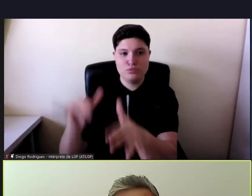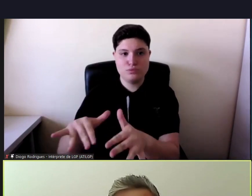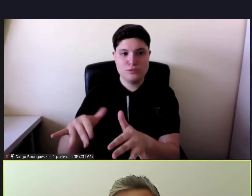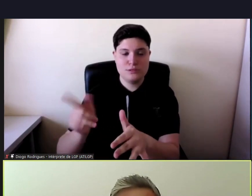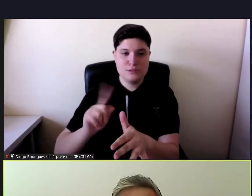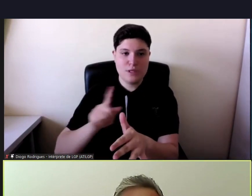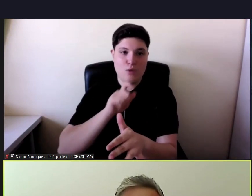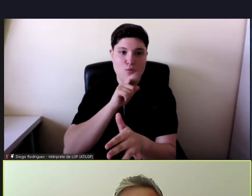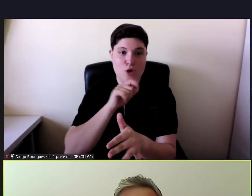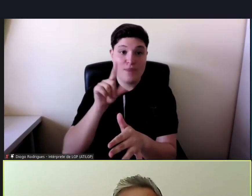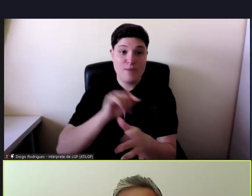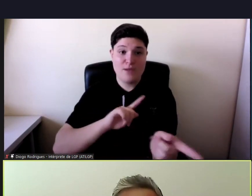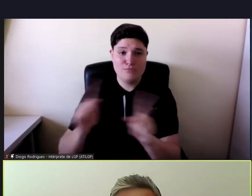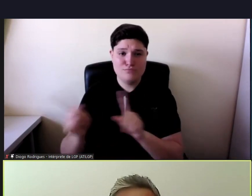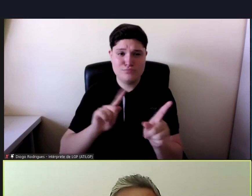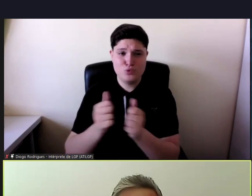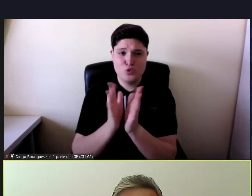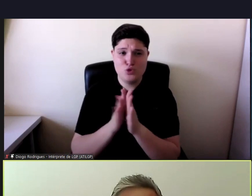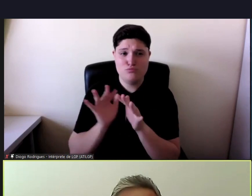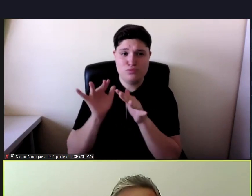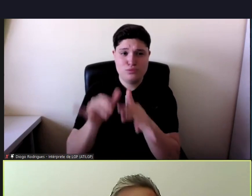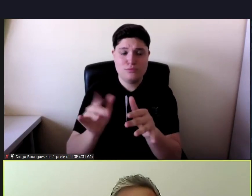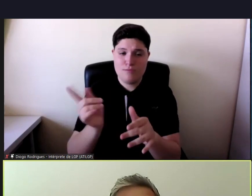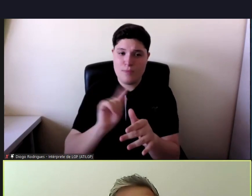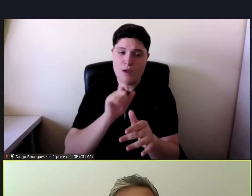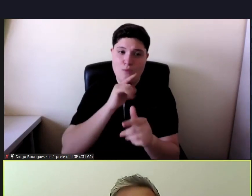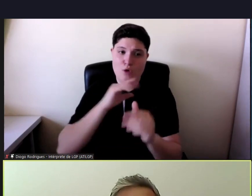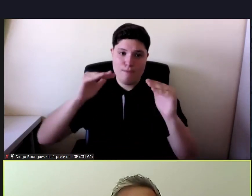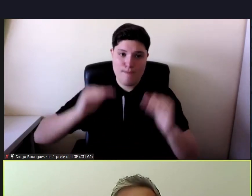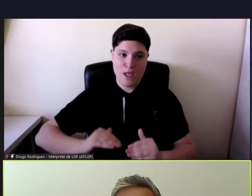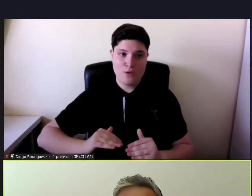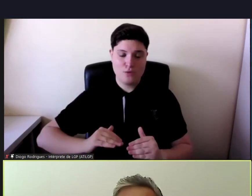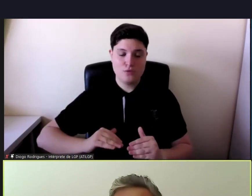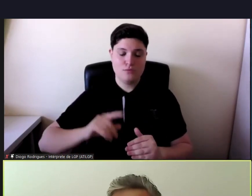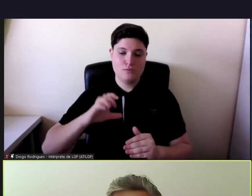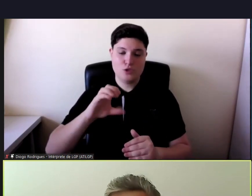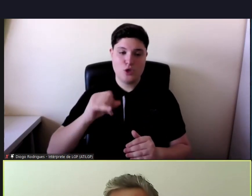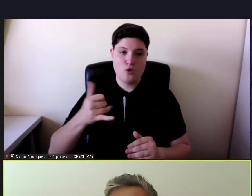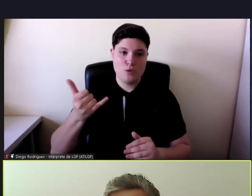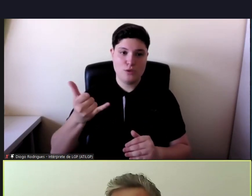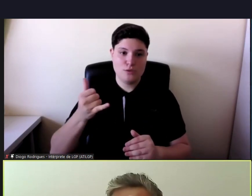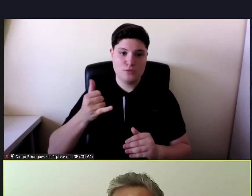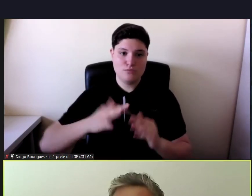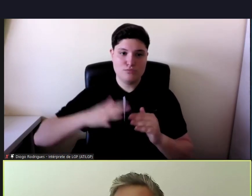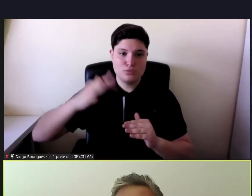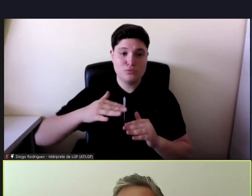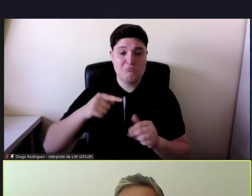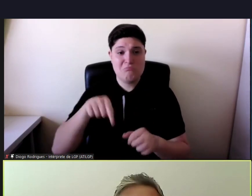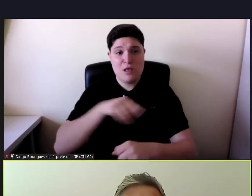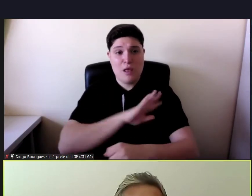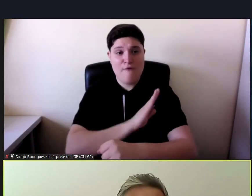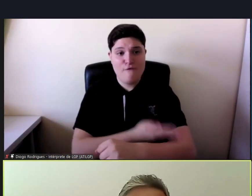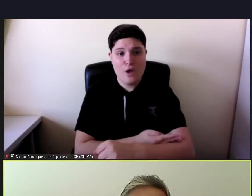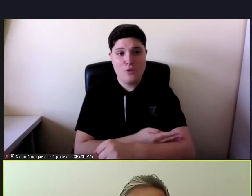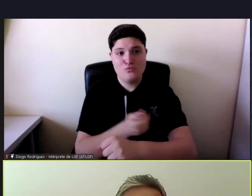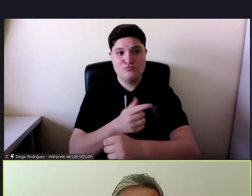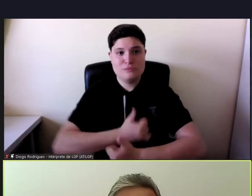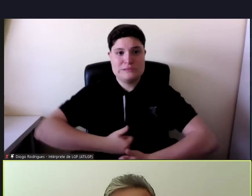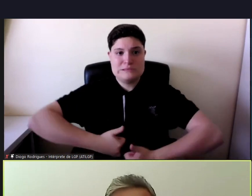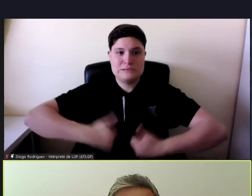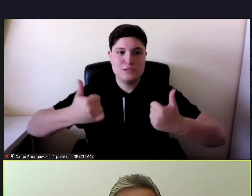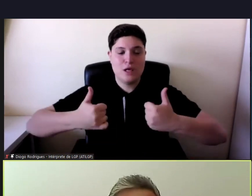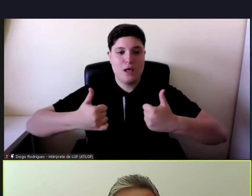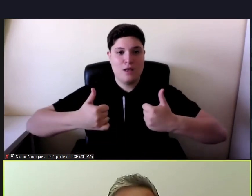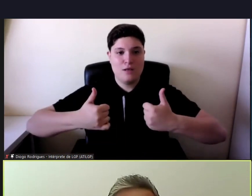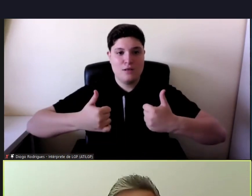aceito. Ora bem, isto representaria o quê, em termos jurídicos? Representaria que a percepção jurídica do planeta não